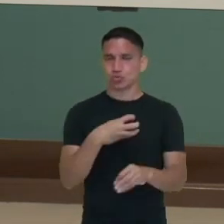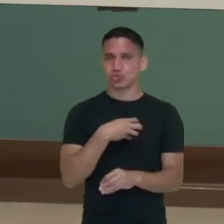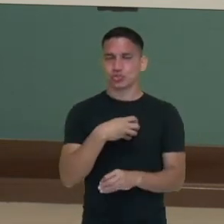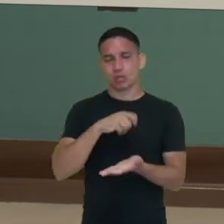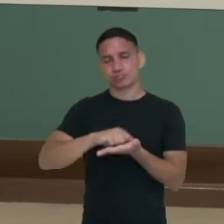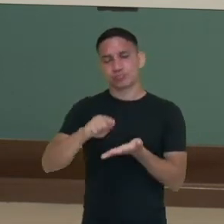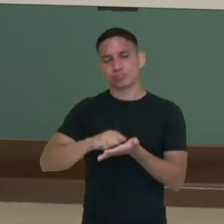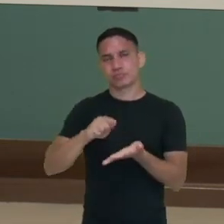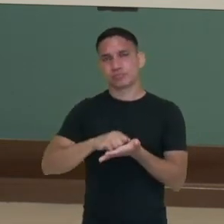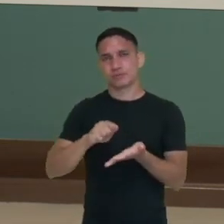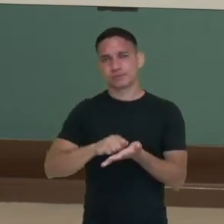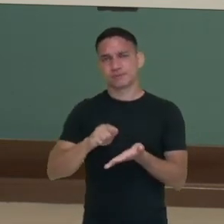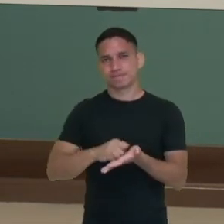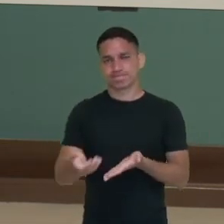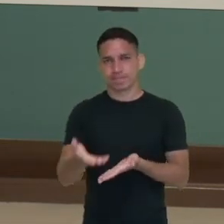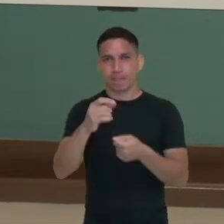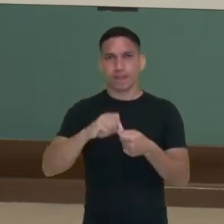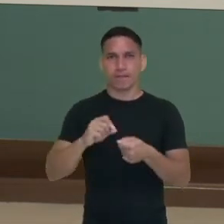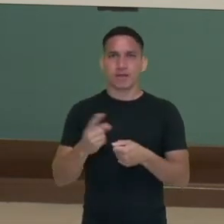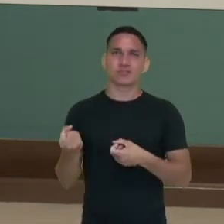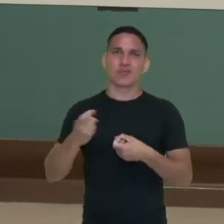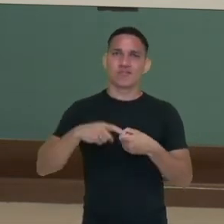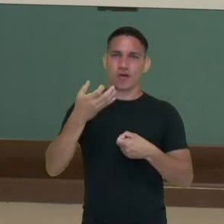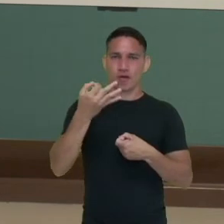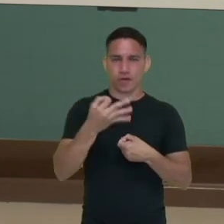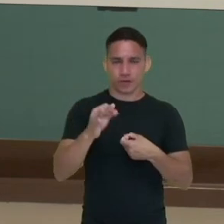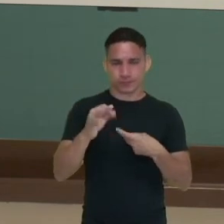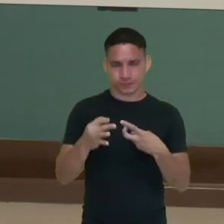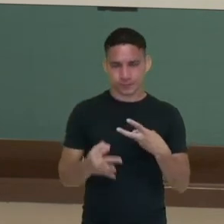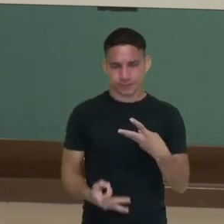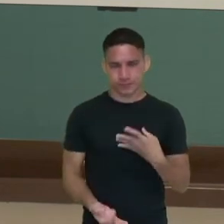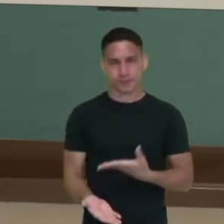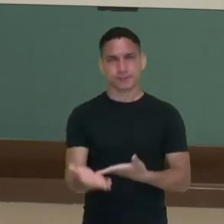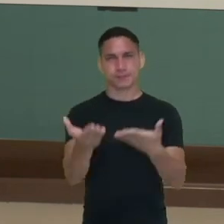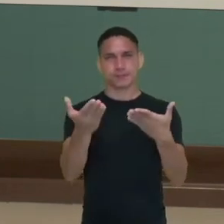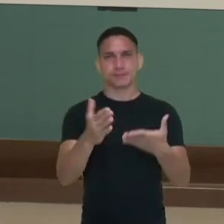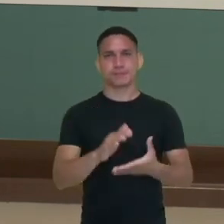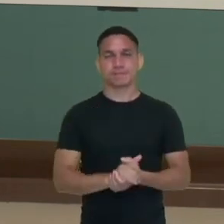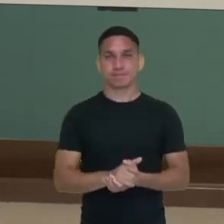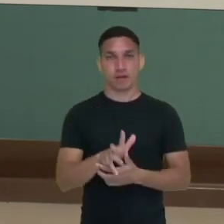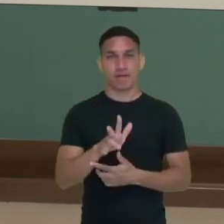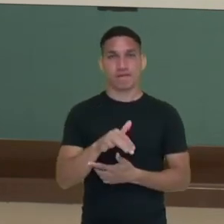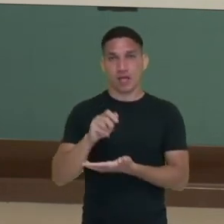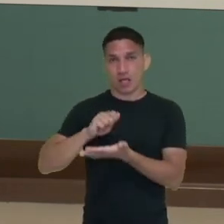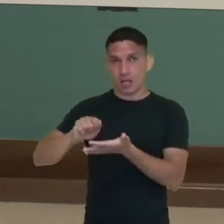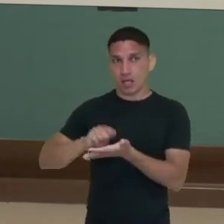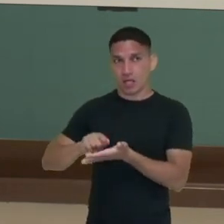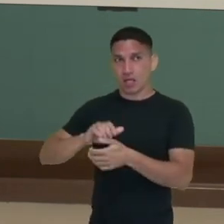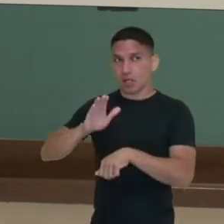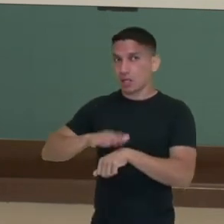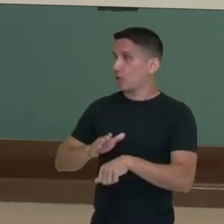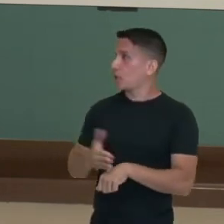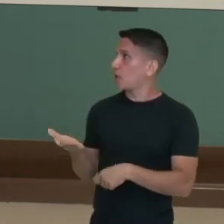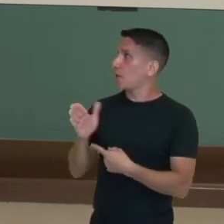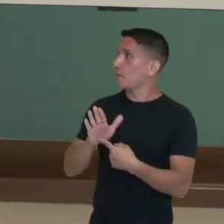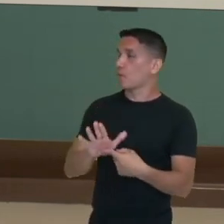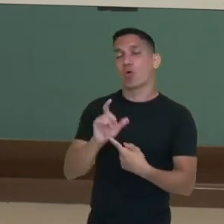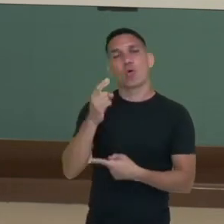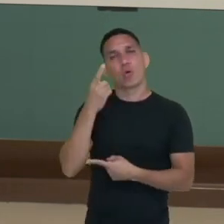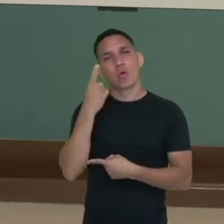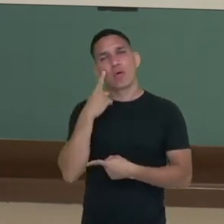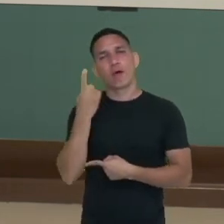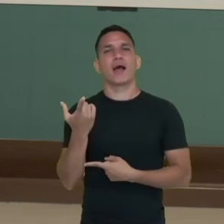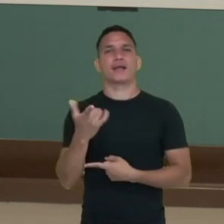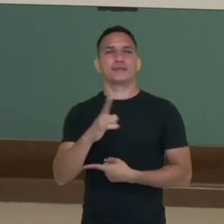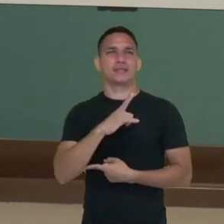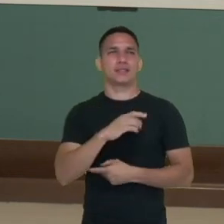até aqui, e em seguida nós retornaremos então com a explicação. Você vai dar então exemplos aí quanto à agricultura, a indústria, o